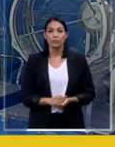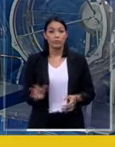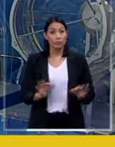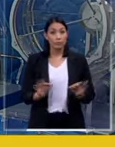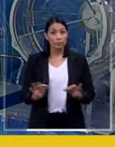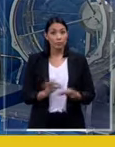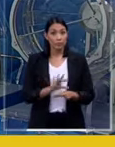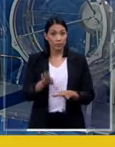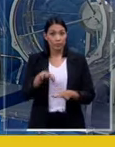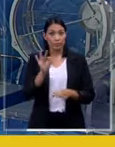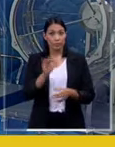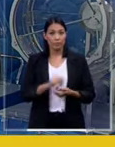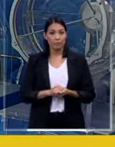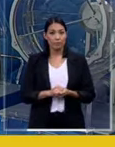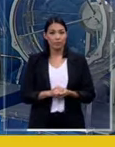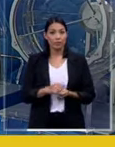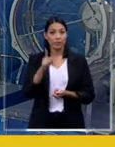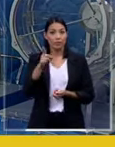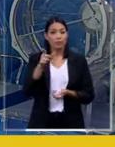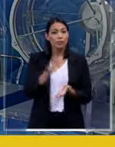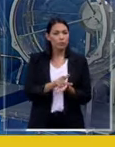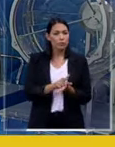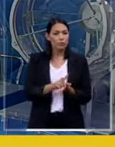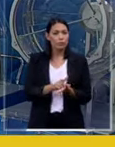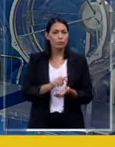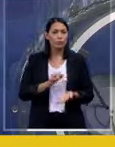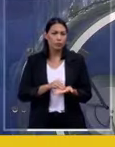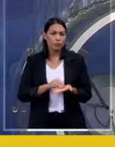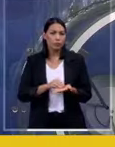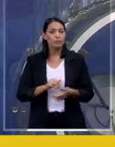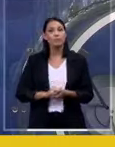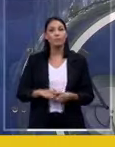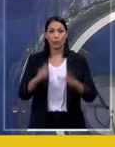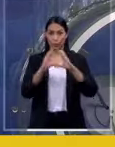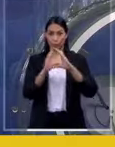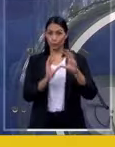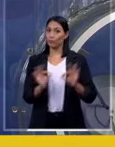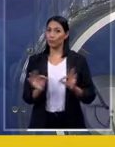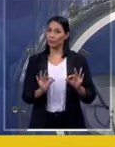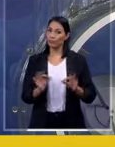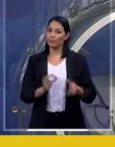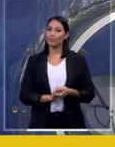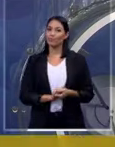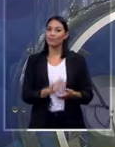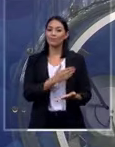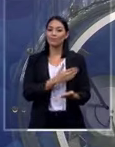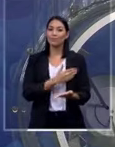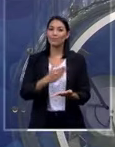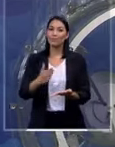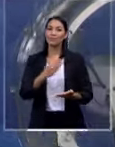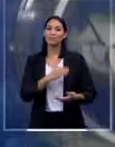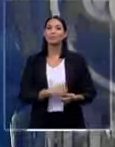preparado para o sorteio. Você aí com a aposta na mão, bolas posicionadas, valendo!